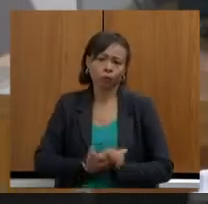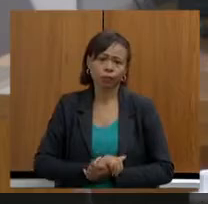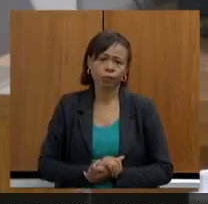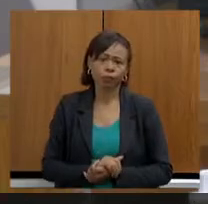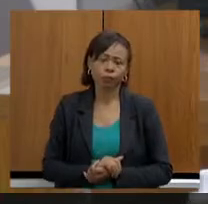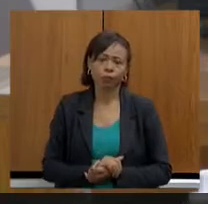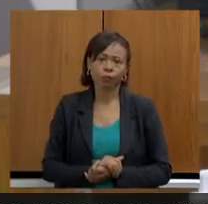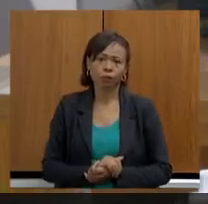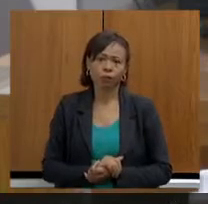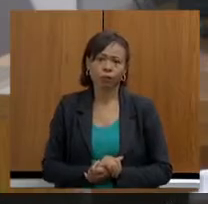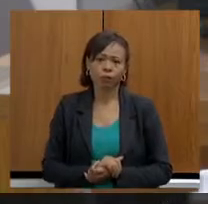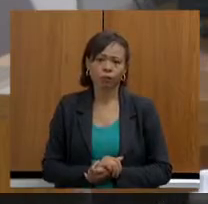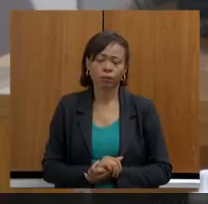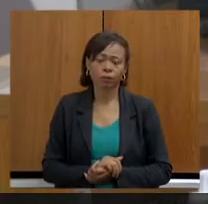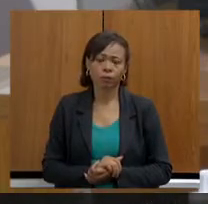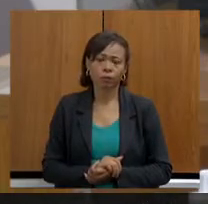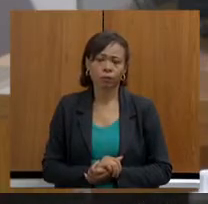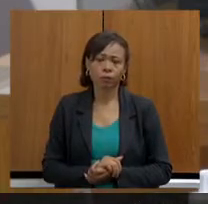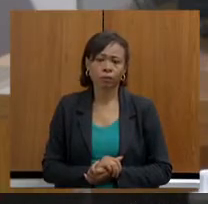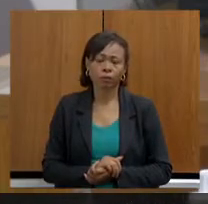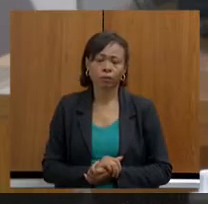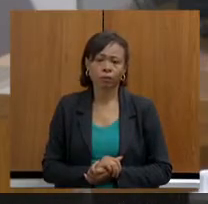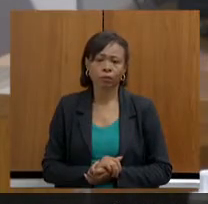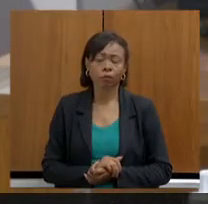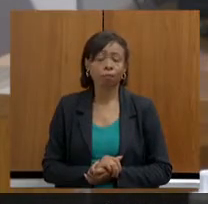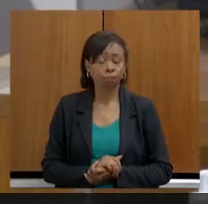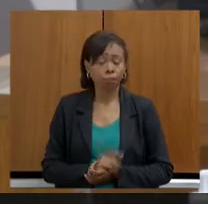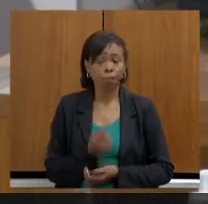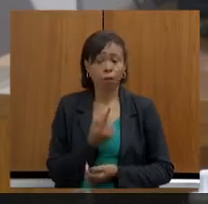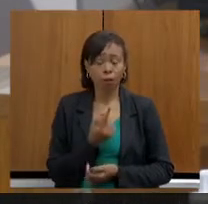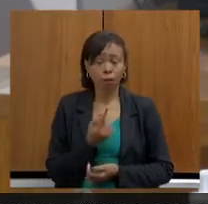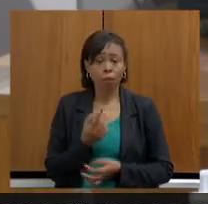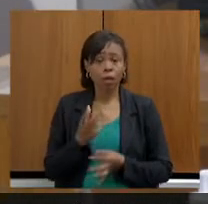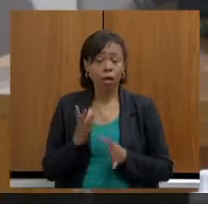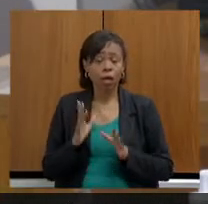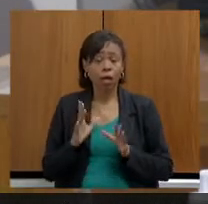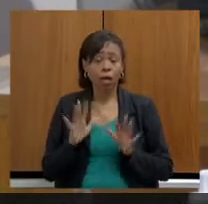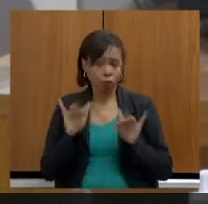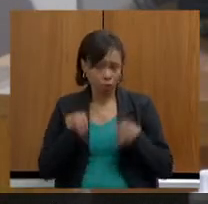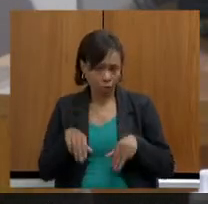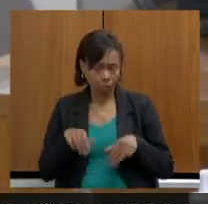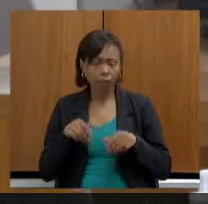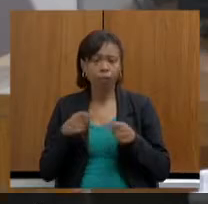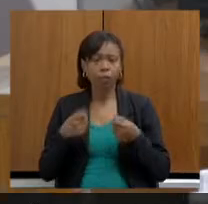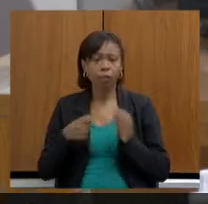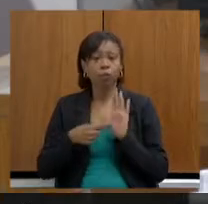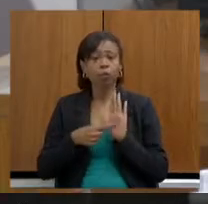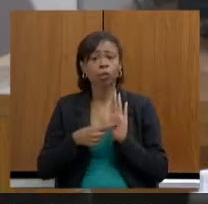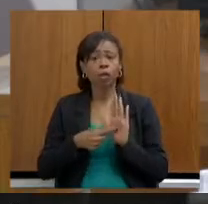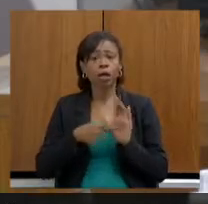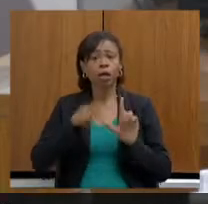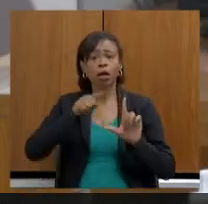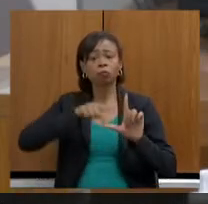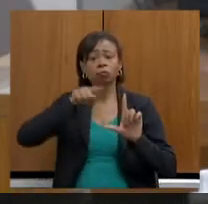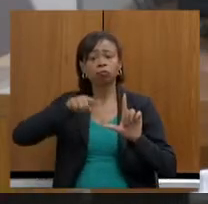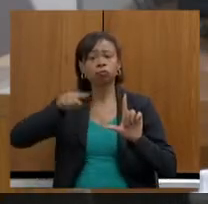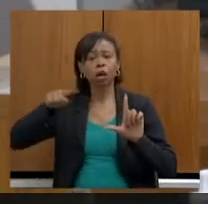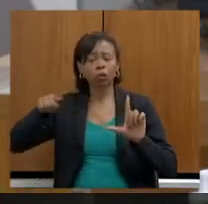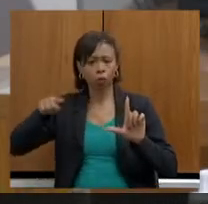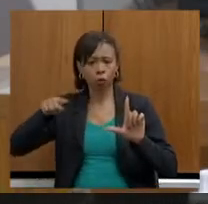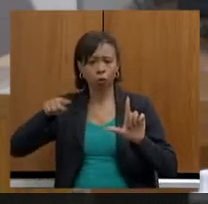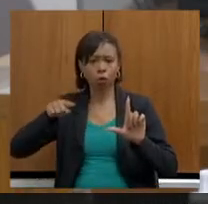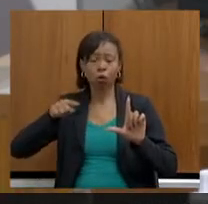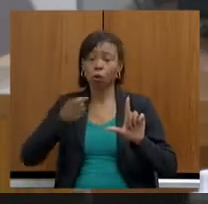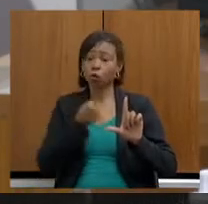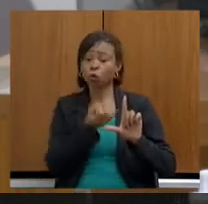Oi e eu quero finalizar aqui a minha fala não poderia deixar de ser apresentando o indicador finalístico e quando a gente